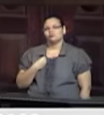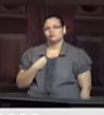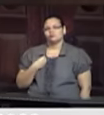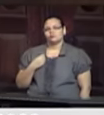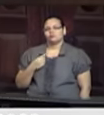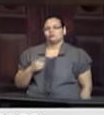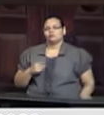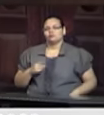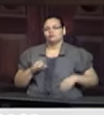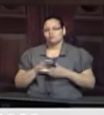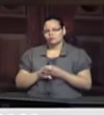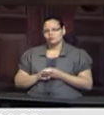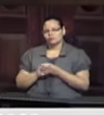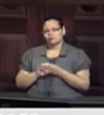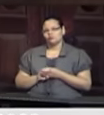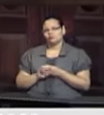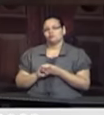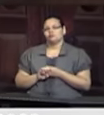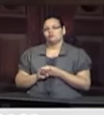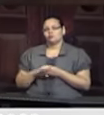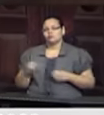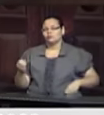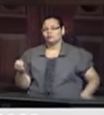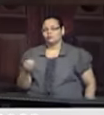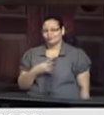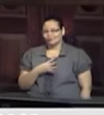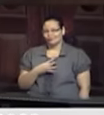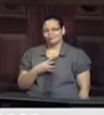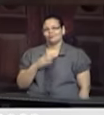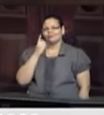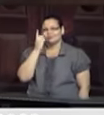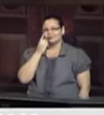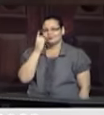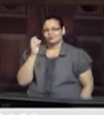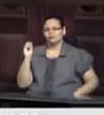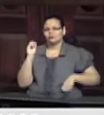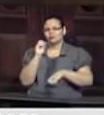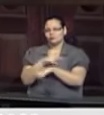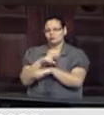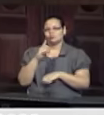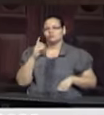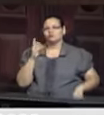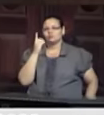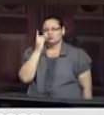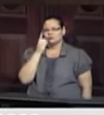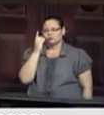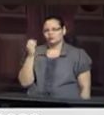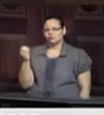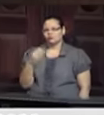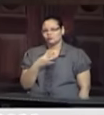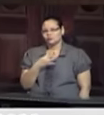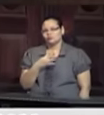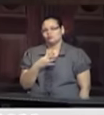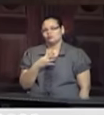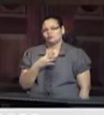saudando os novos parlamentares que